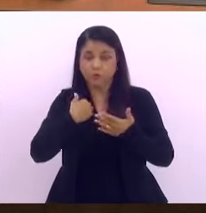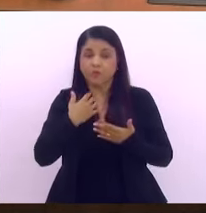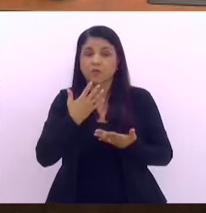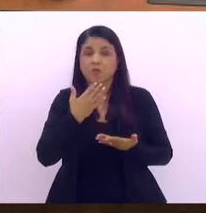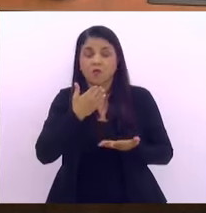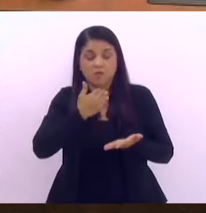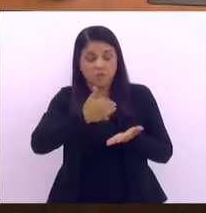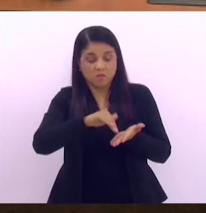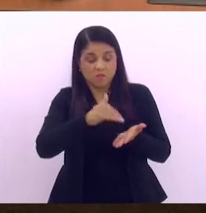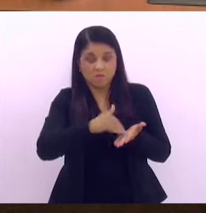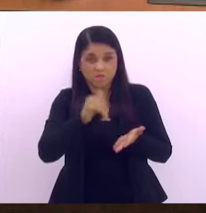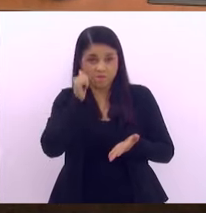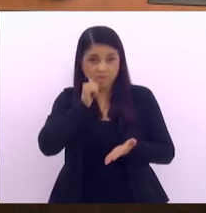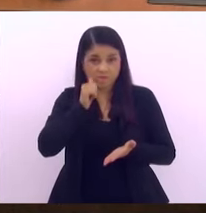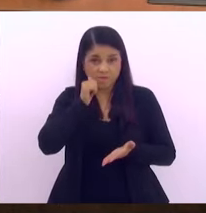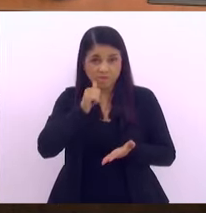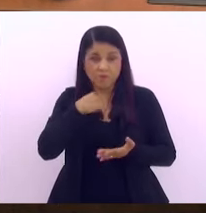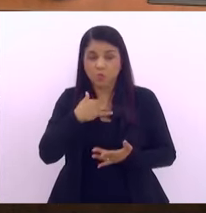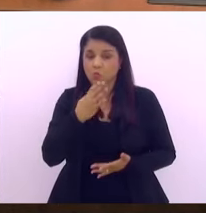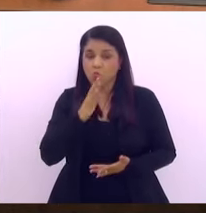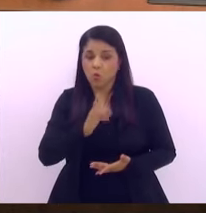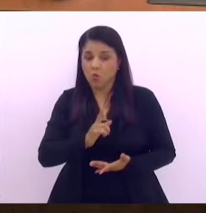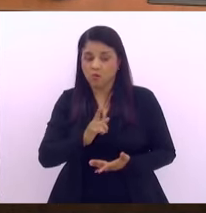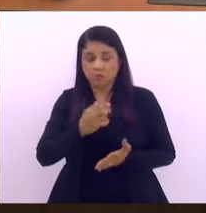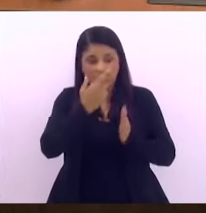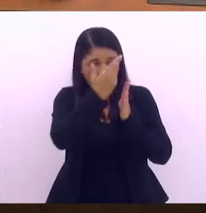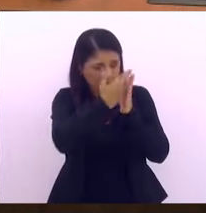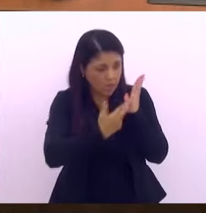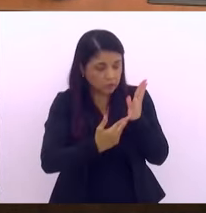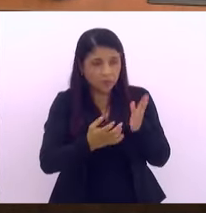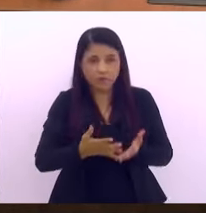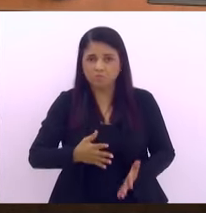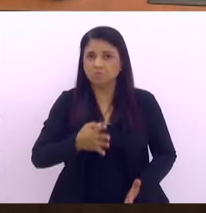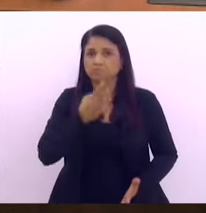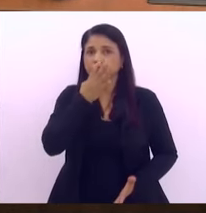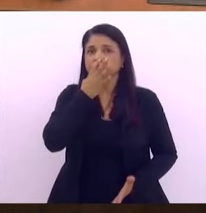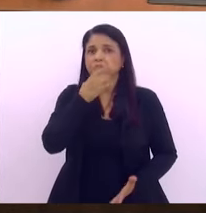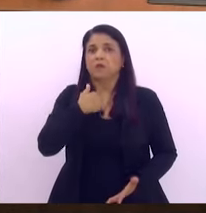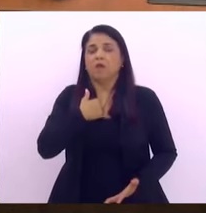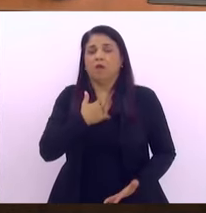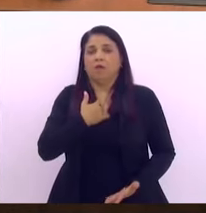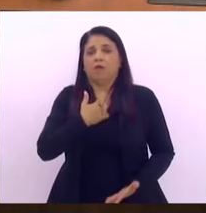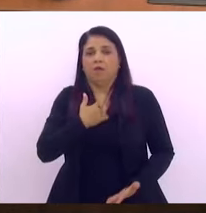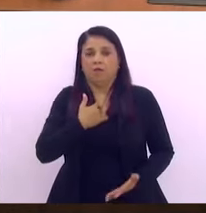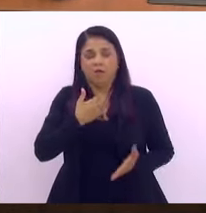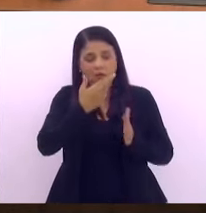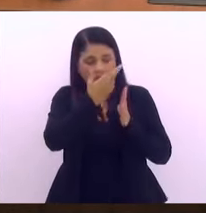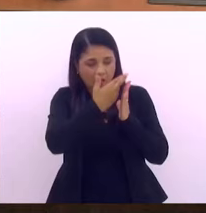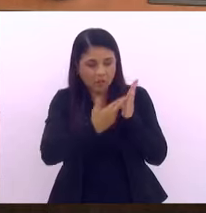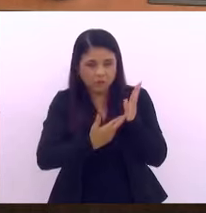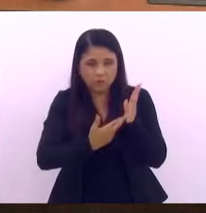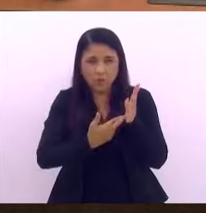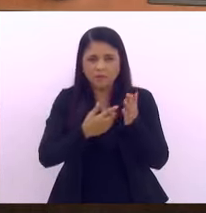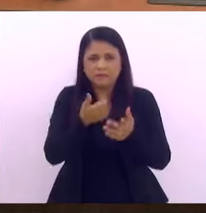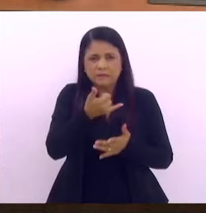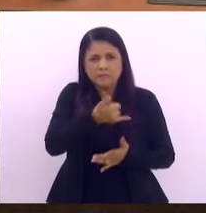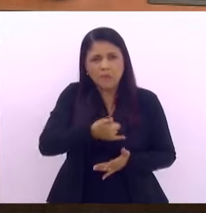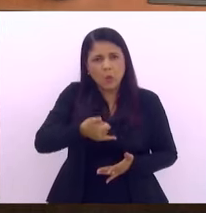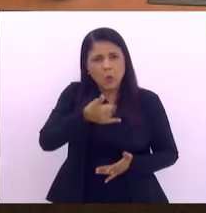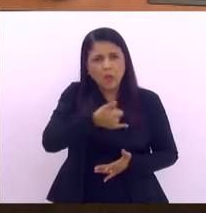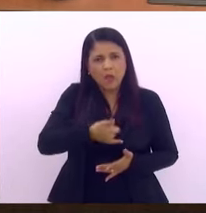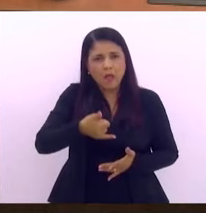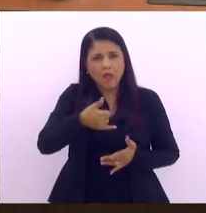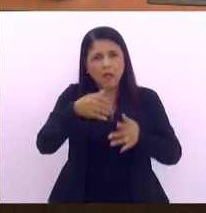mas ouvi o seu relatório e fiquei chocado. E depois outros relatórios, e o fato dos celulares e